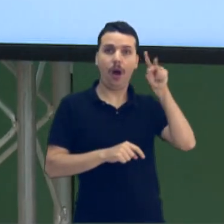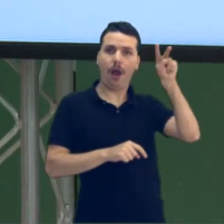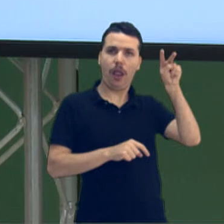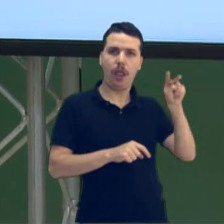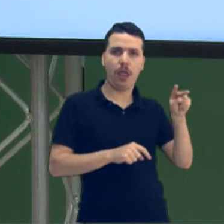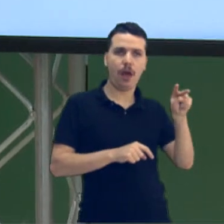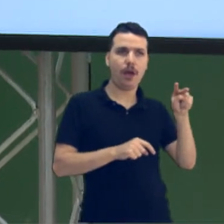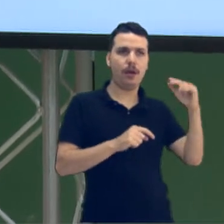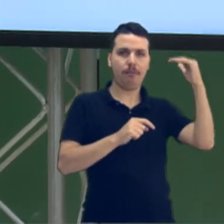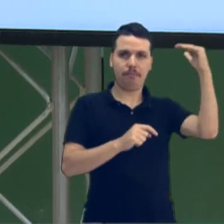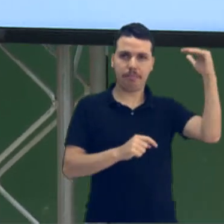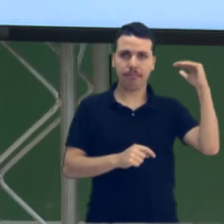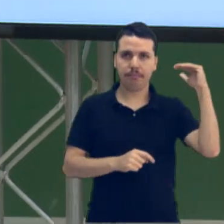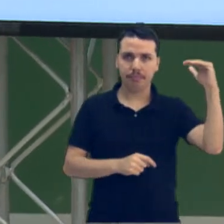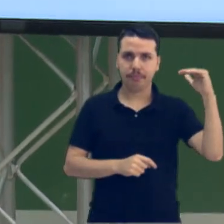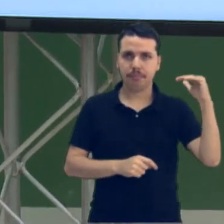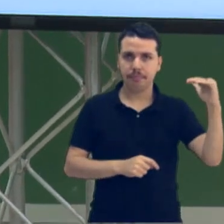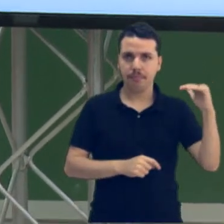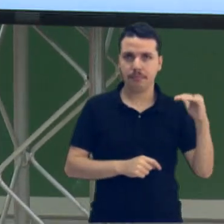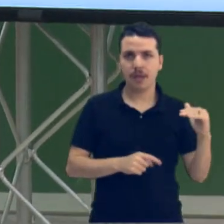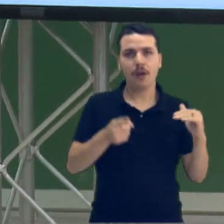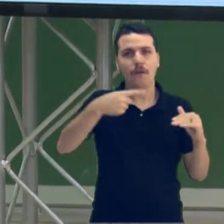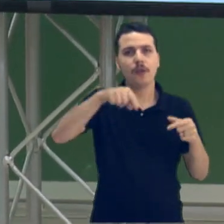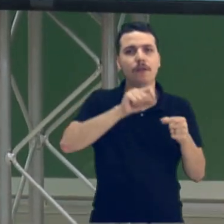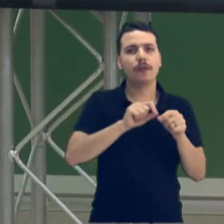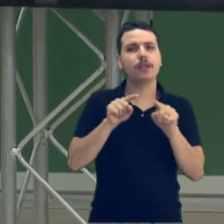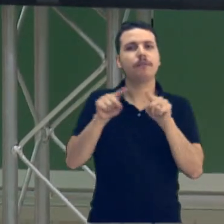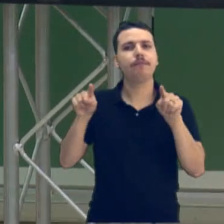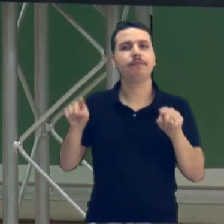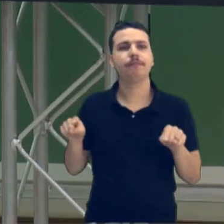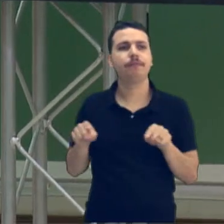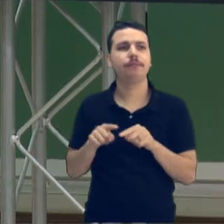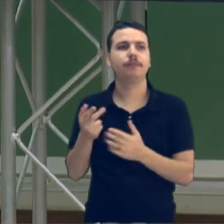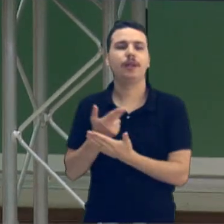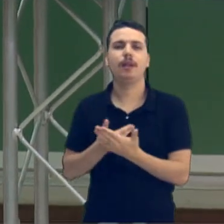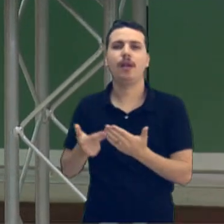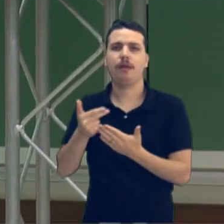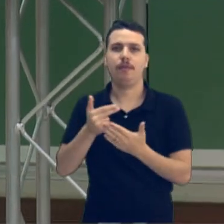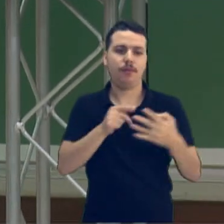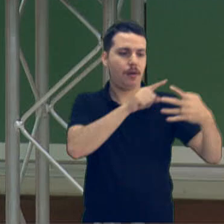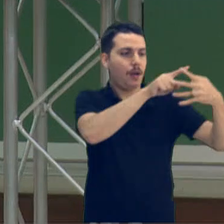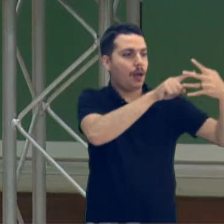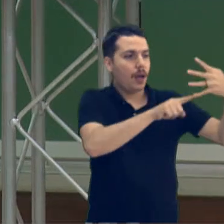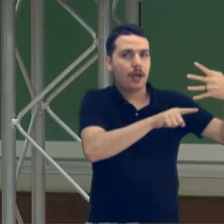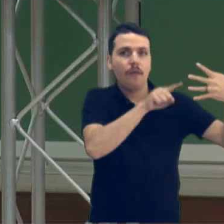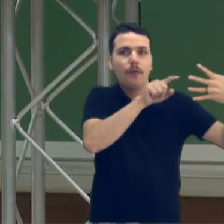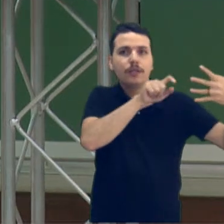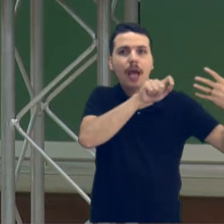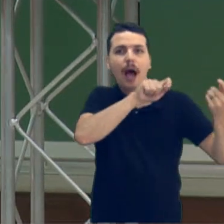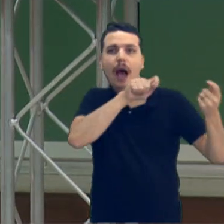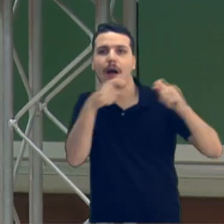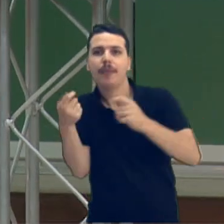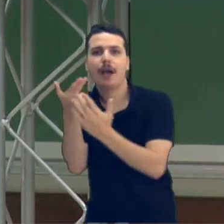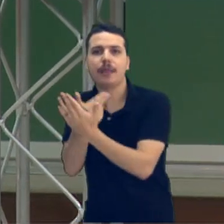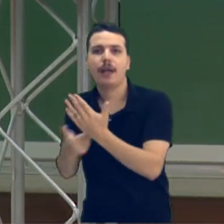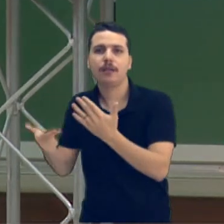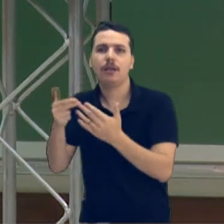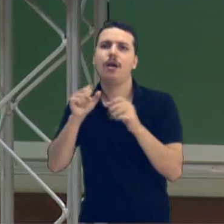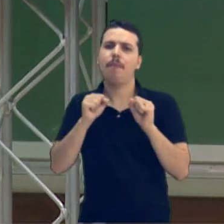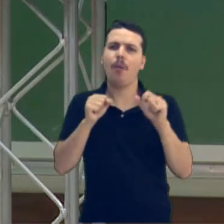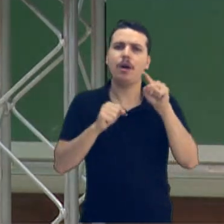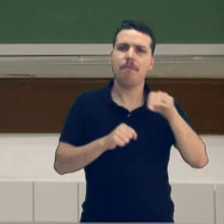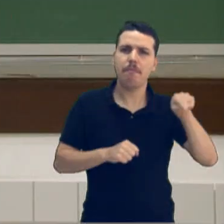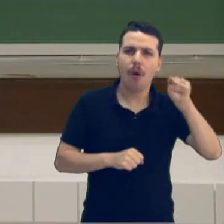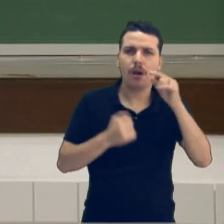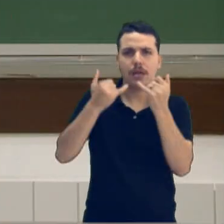está dizendo, que a prof já deu uma boa ajuda para vocês, e vocês vão reproduzir em desenhos. Pode ser bolinha,